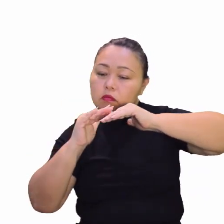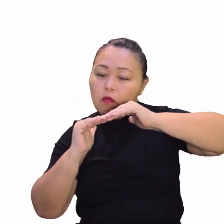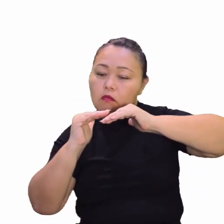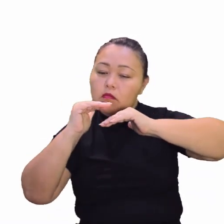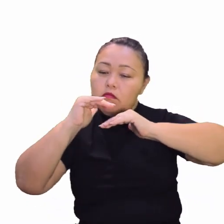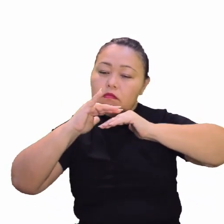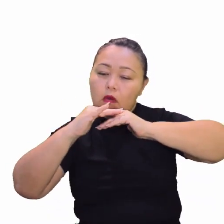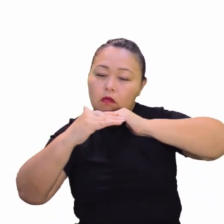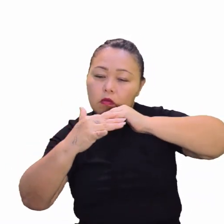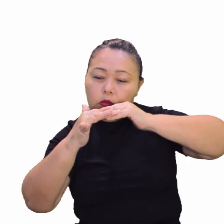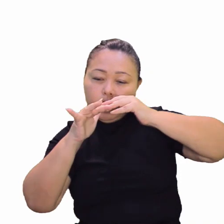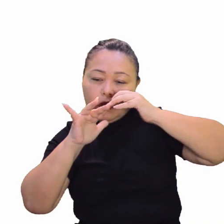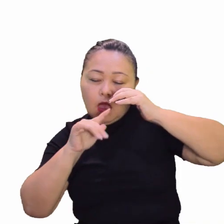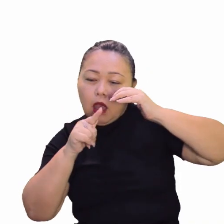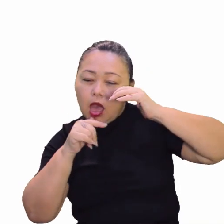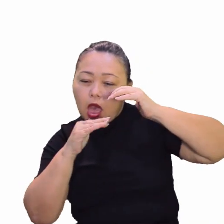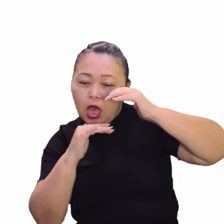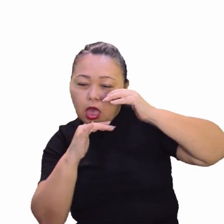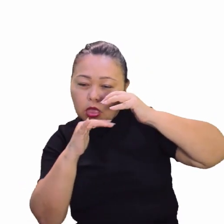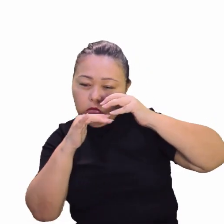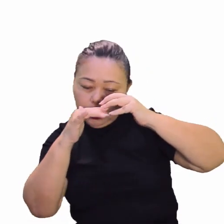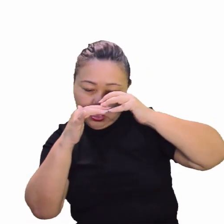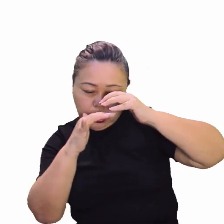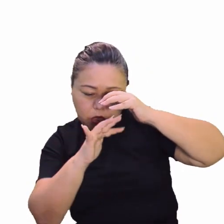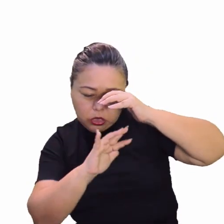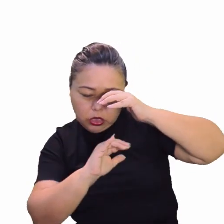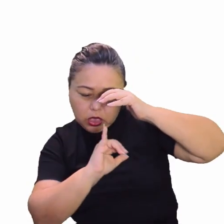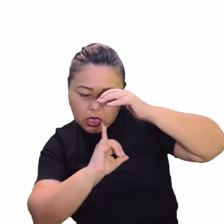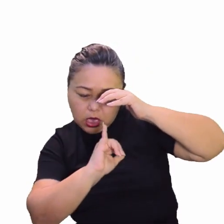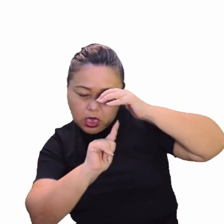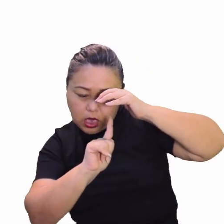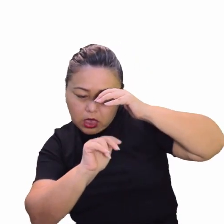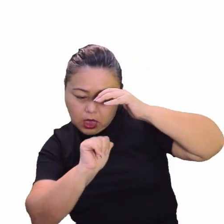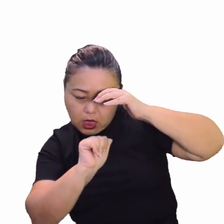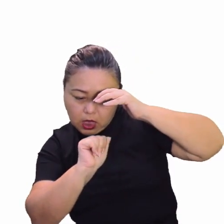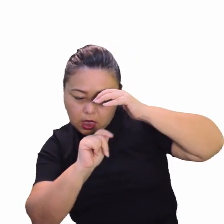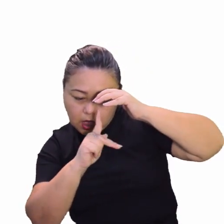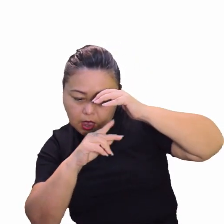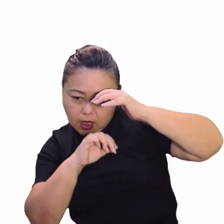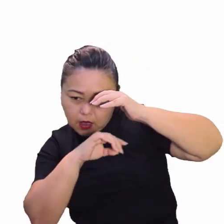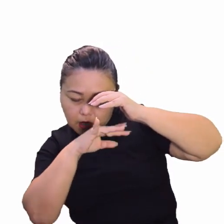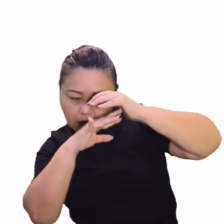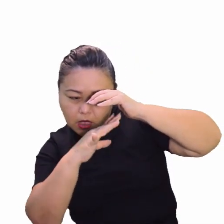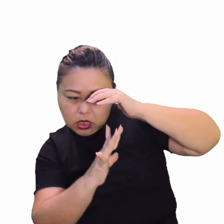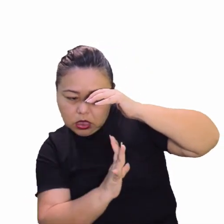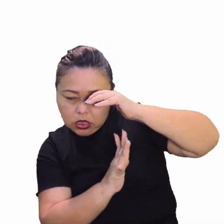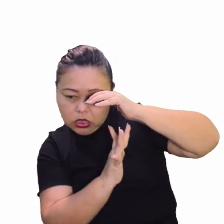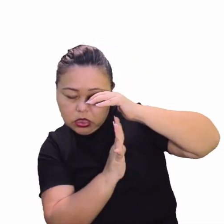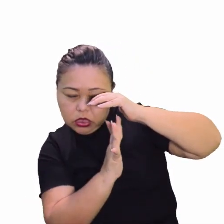ali inundáveis, tanto as áreas de igapós como aquelas áreas